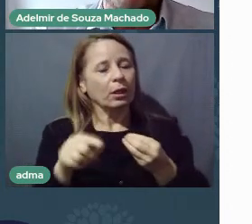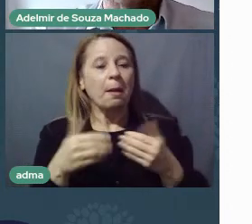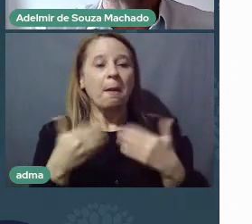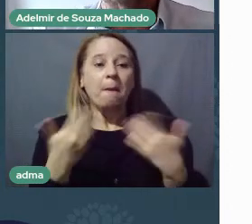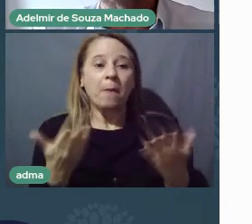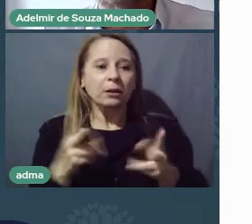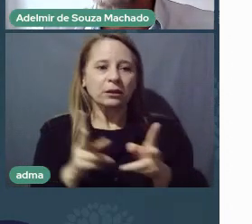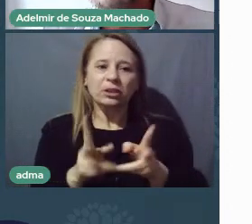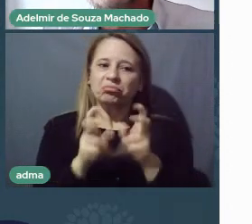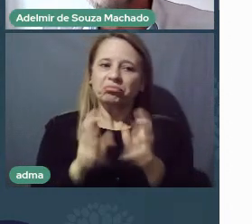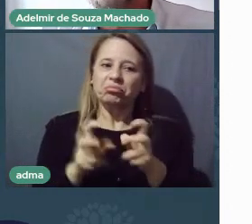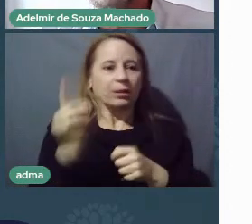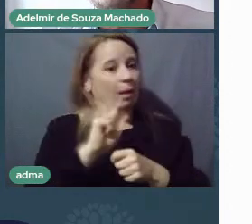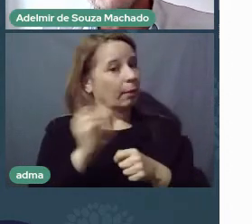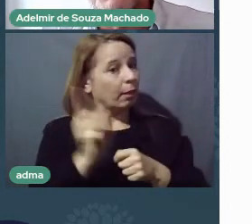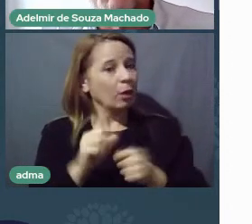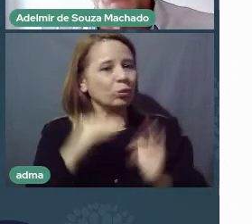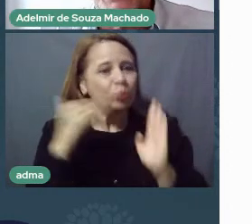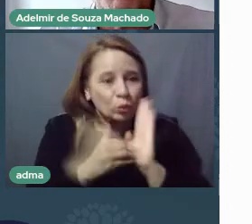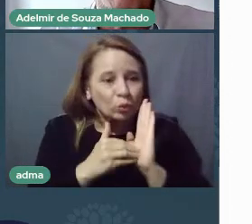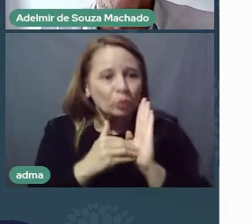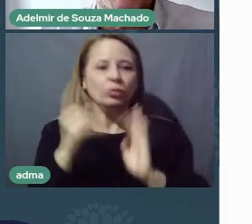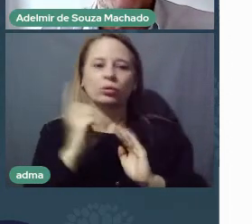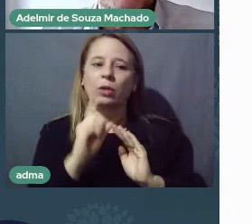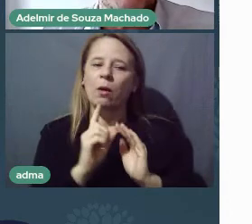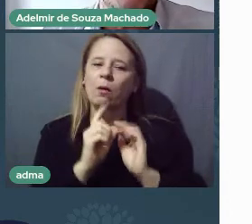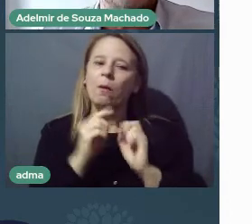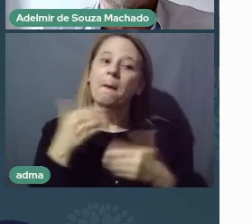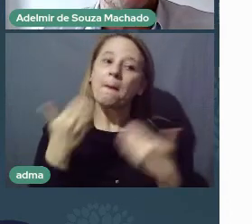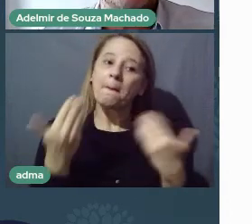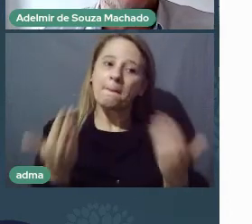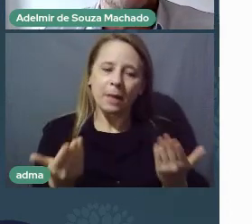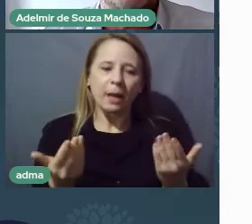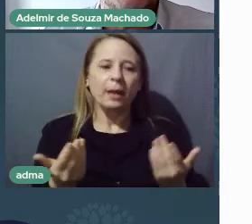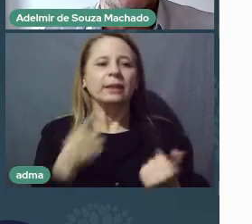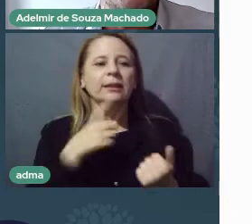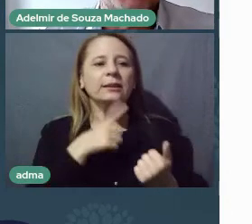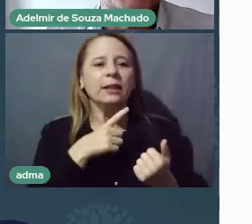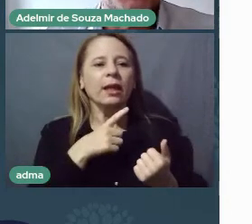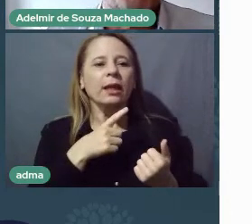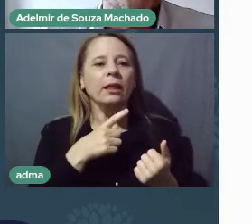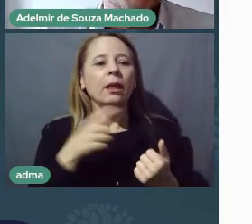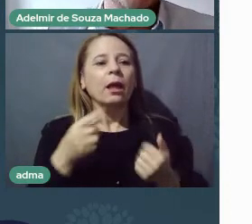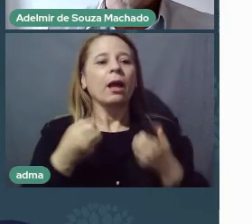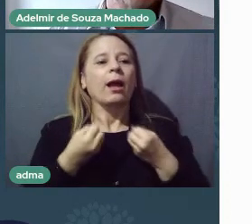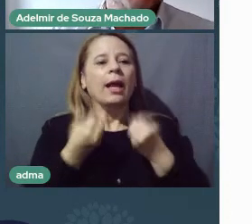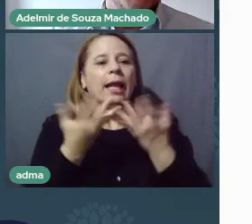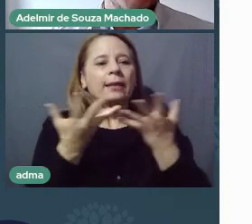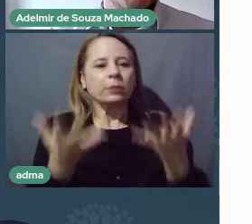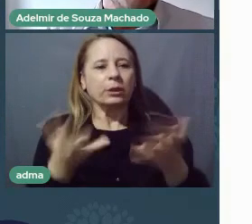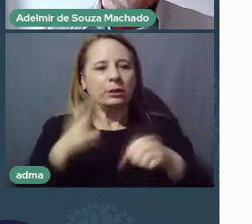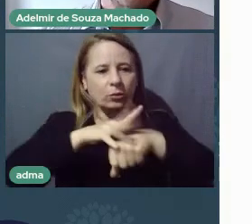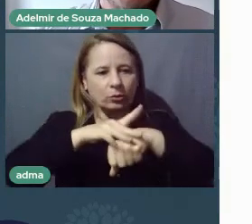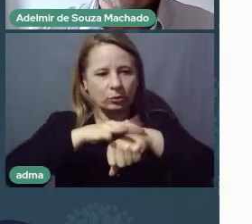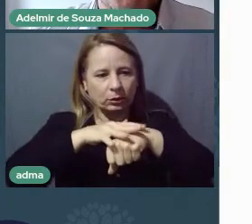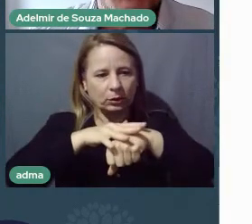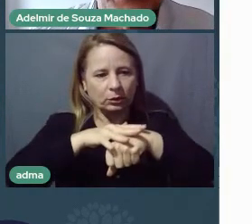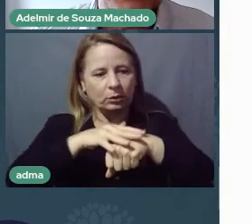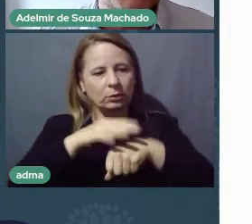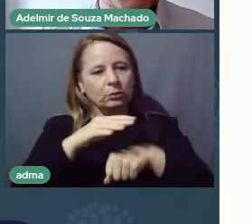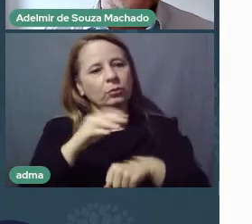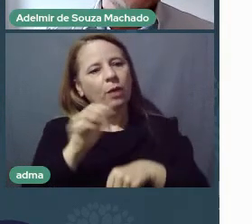vê. A gente não vê tudo isso, mas identifica quando há a expressão dessa doença. Ora,